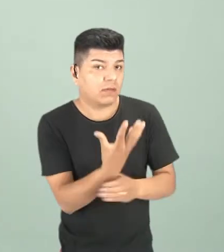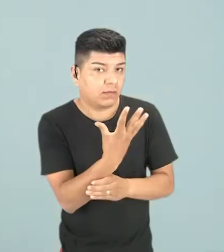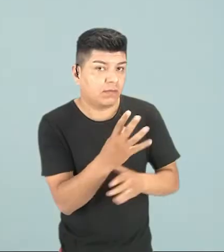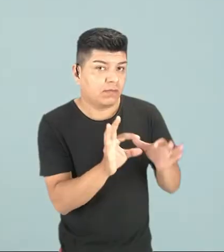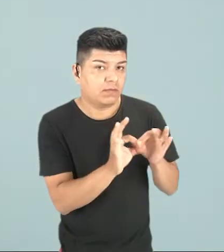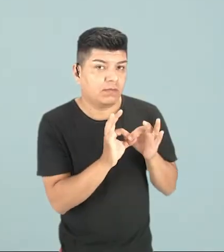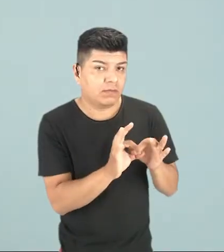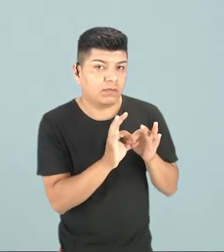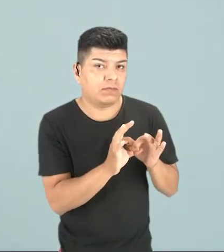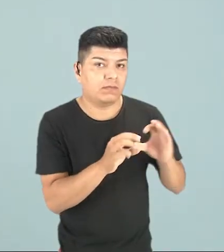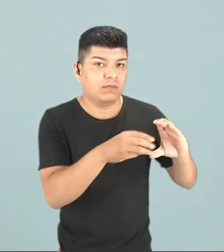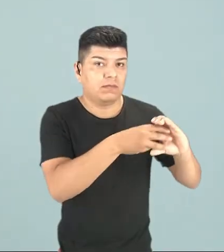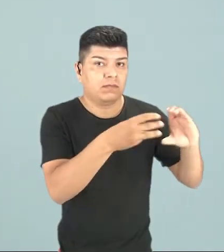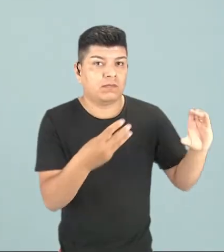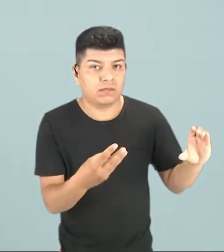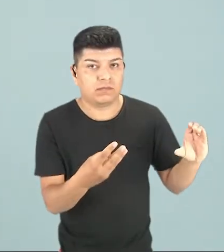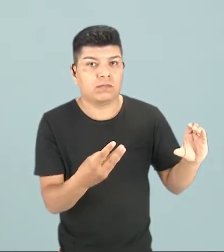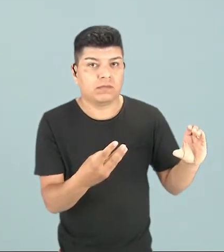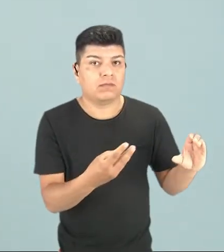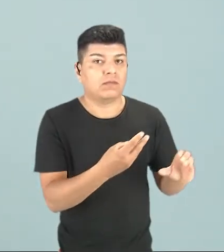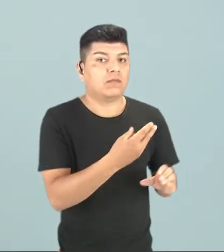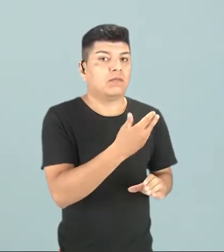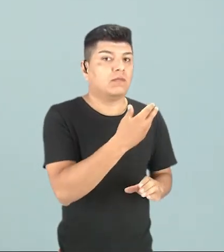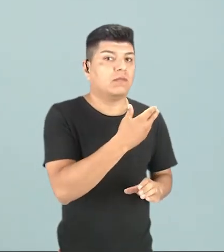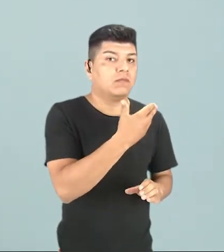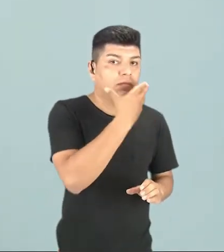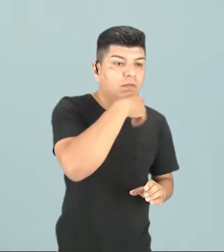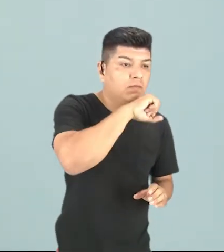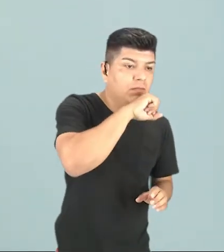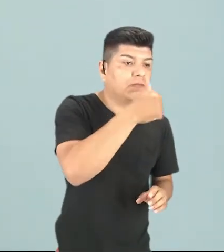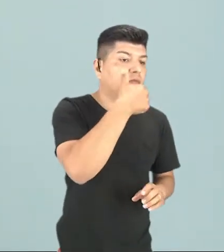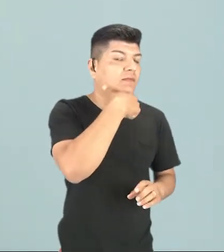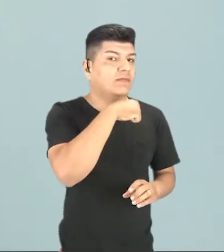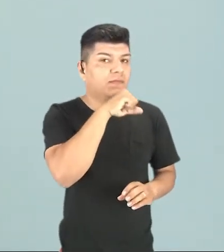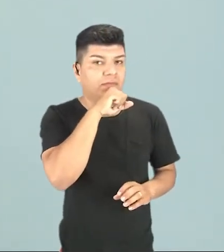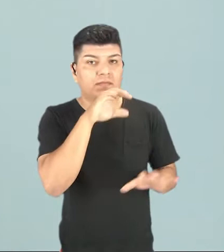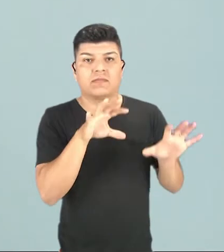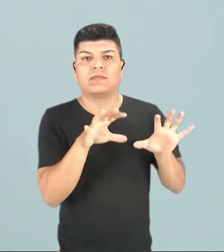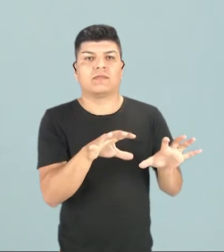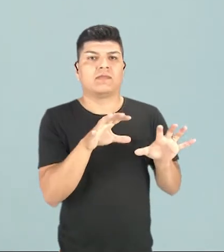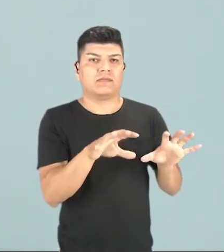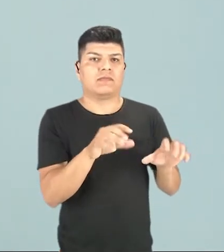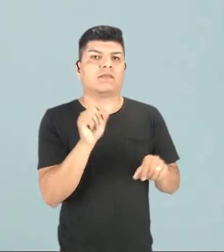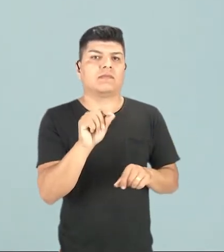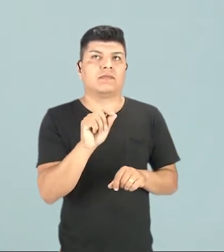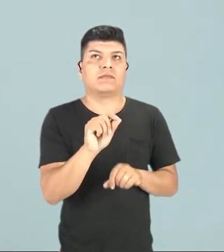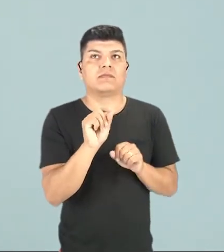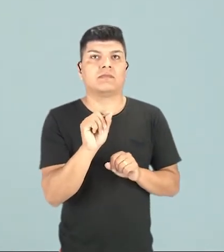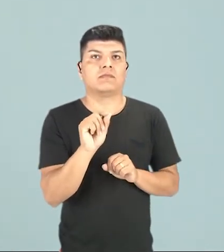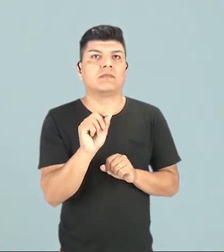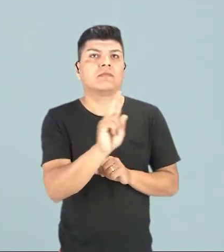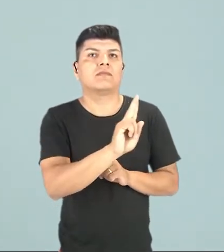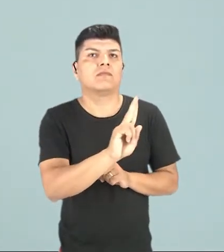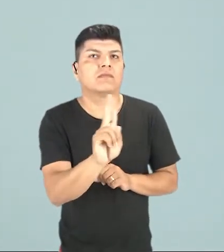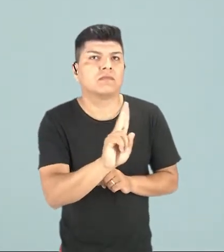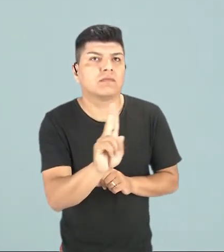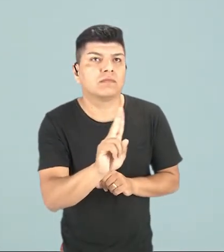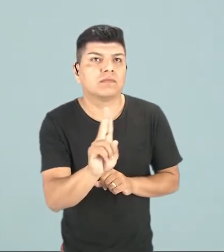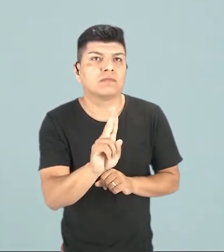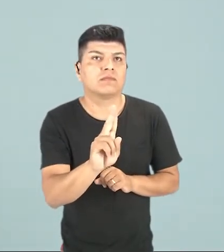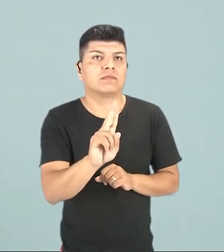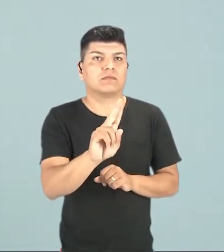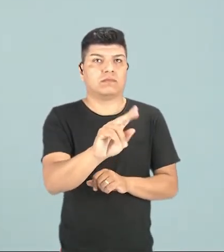do pai e da mãe, ele vai ser chamado de alossomo, certo? Então a gente tem 22 pares de cromossomos